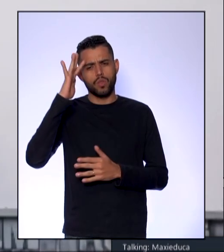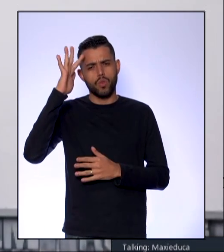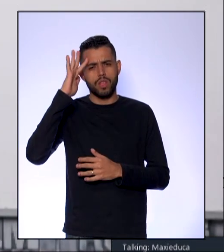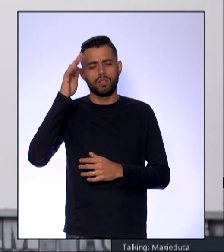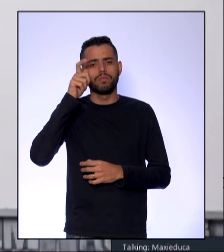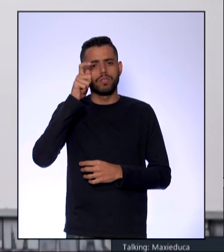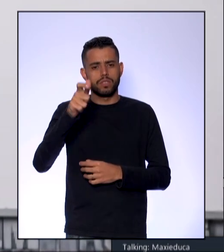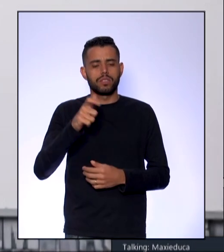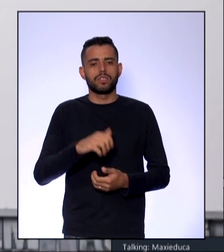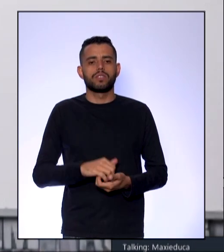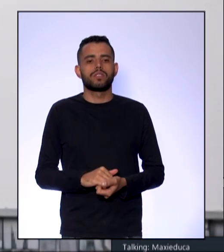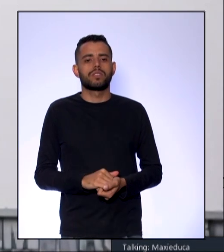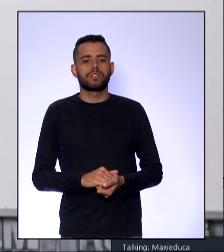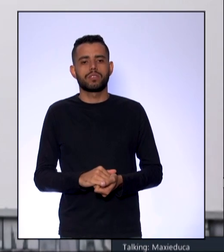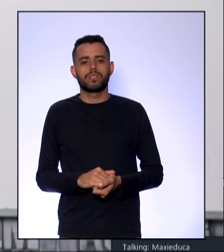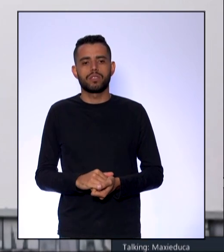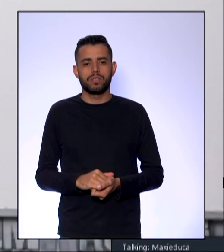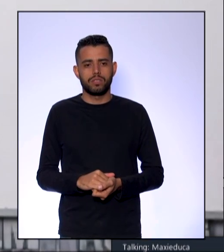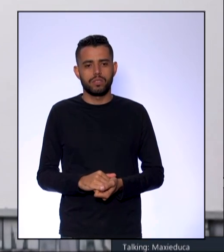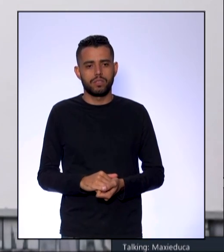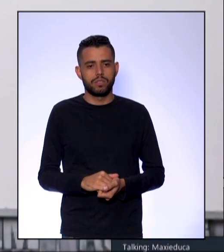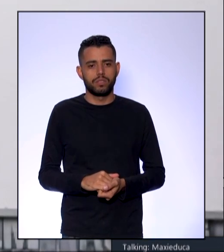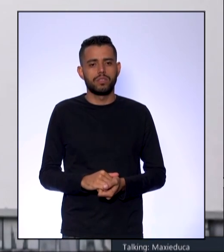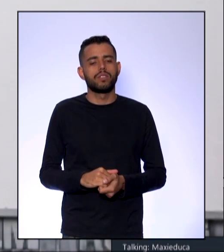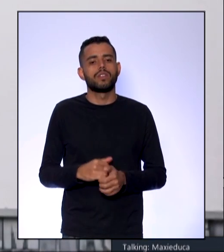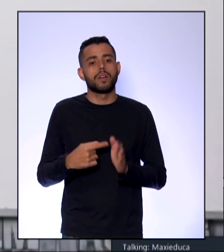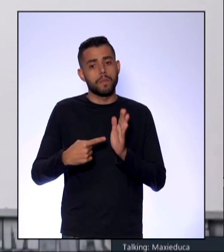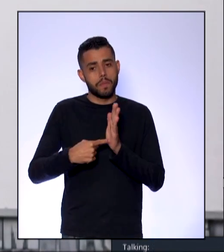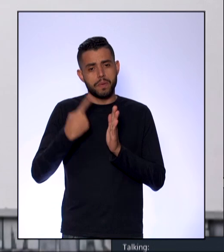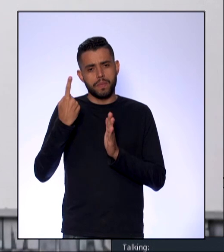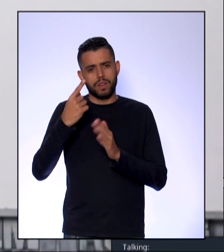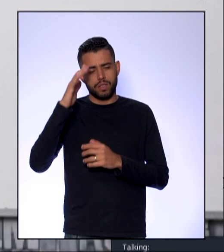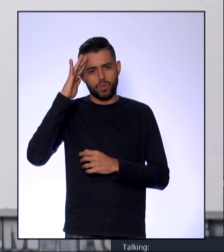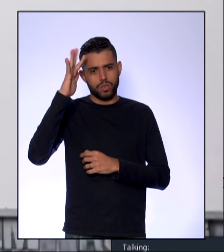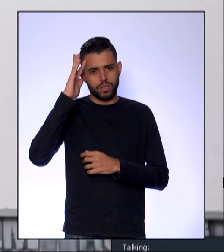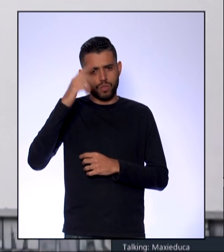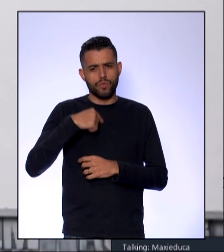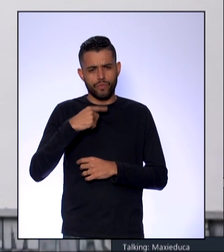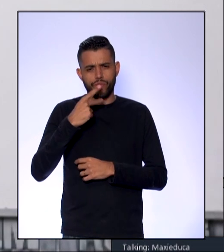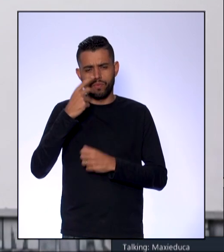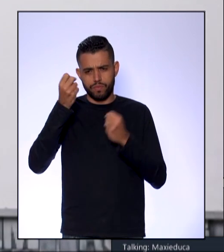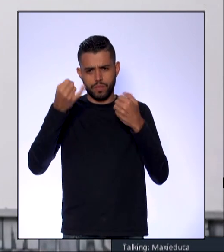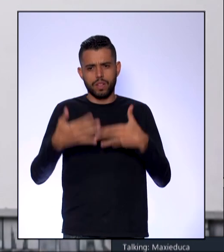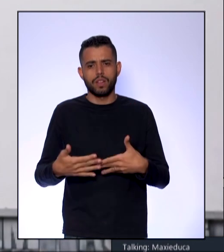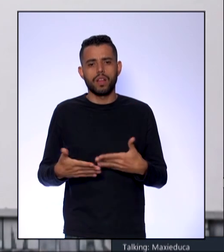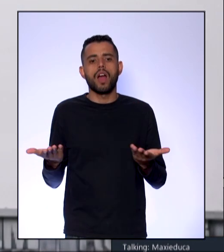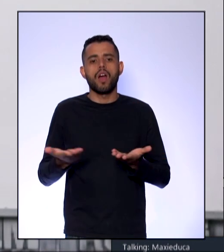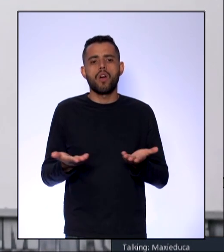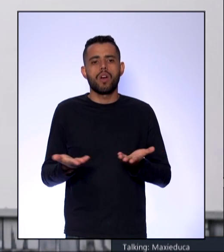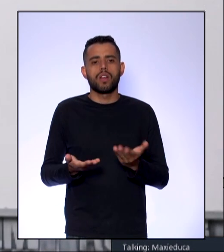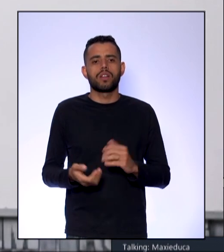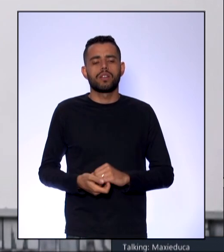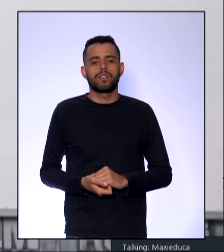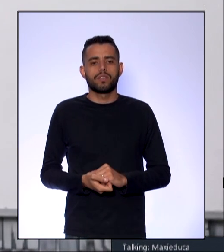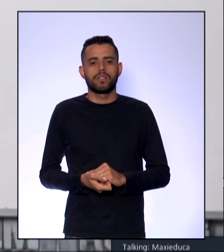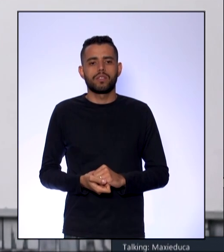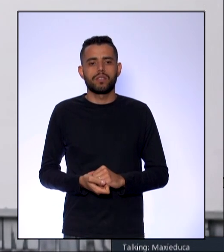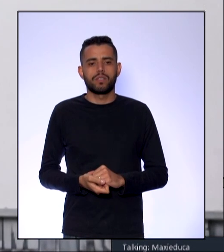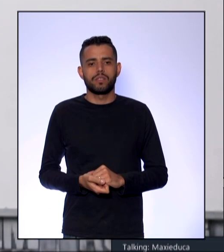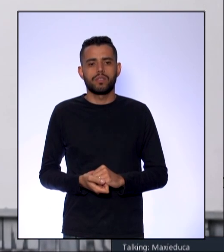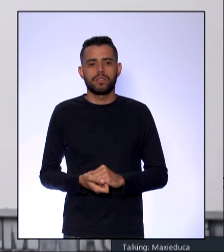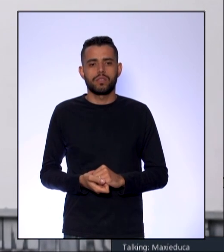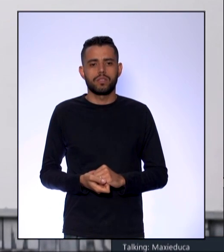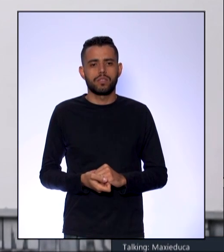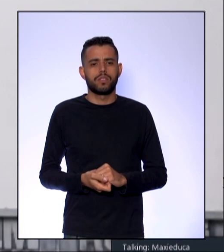só. Eu falei da primeira teoria. Agora nós temos